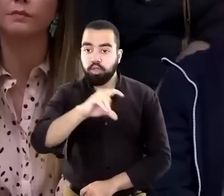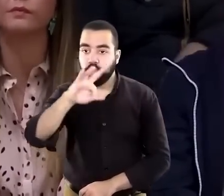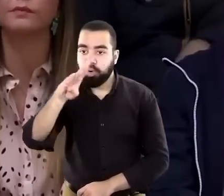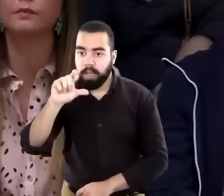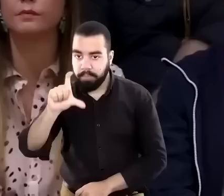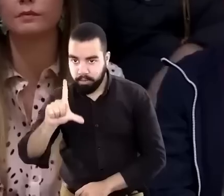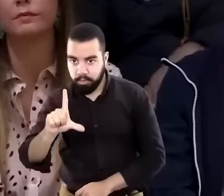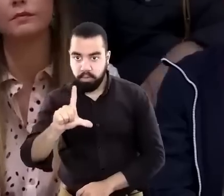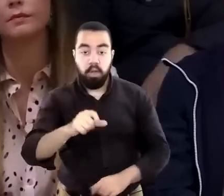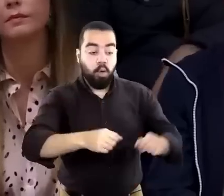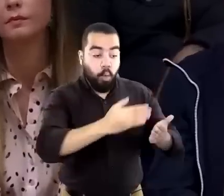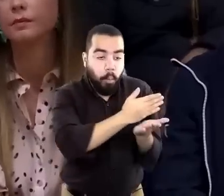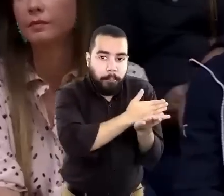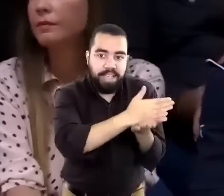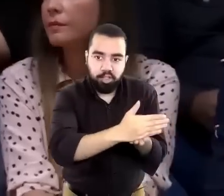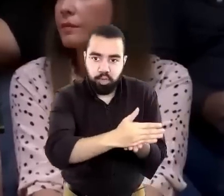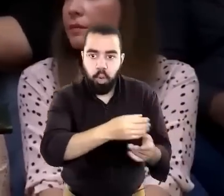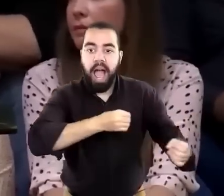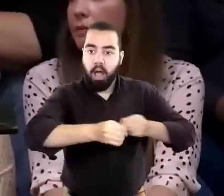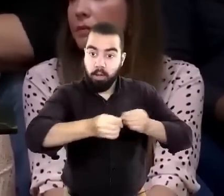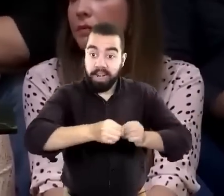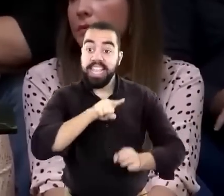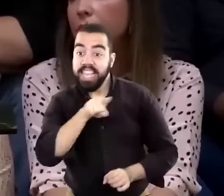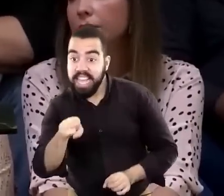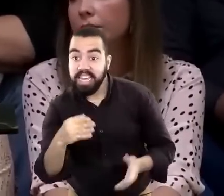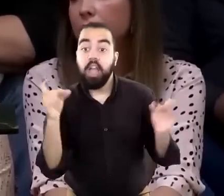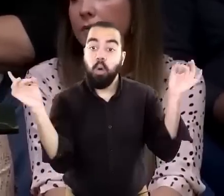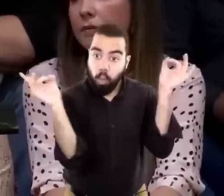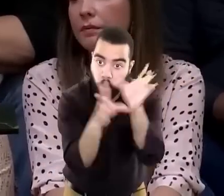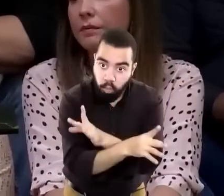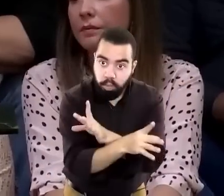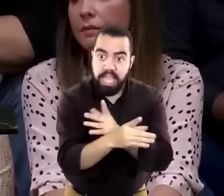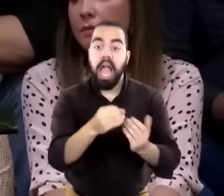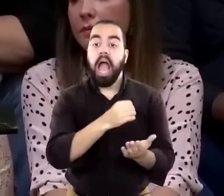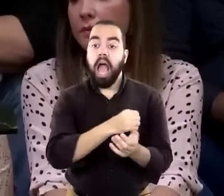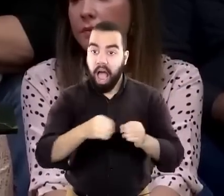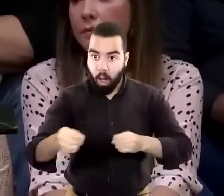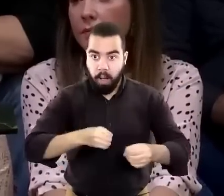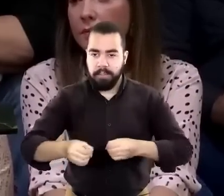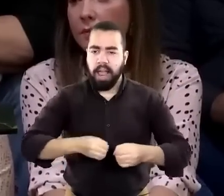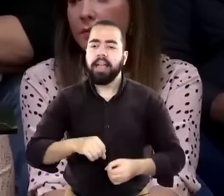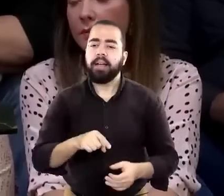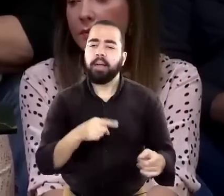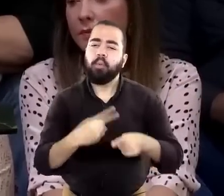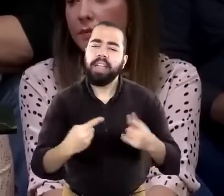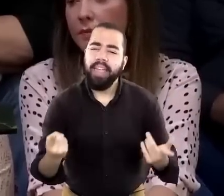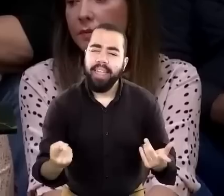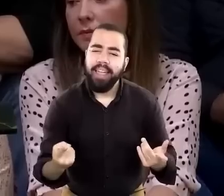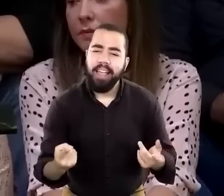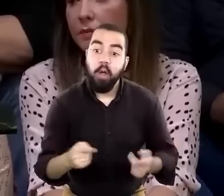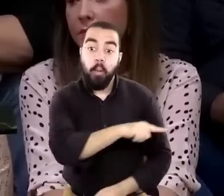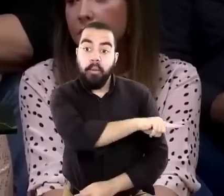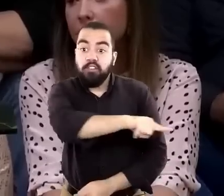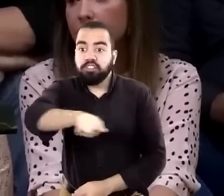obra. E ele vai concluir essa obra. E sabe por que, que ele vai concluir essa obra?